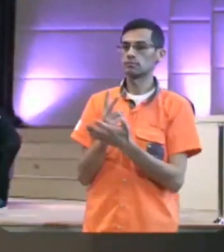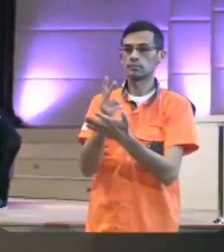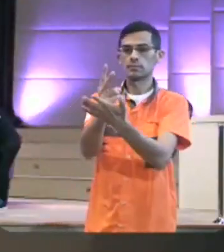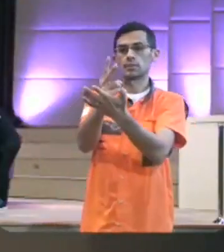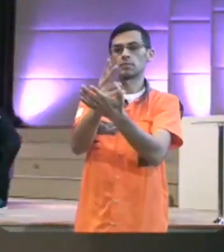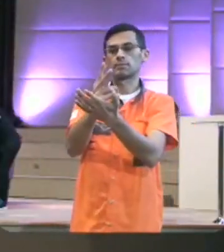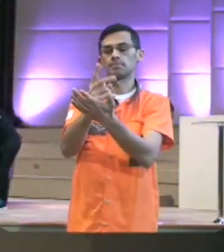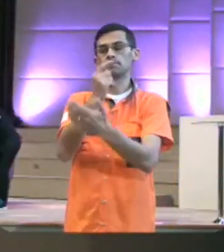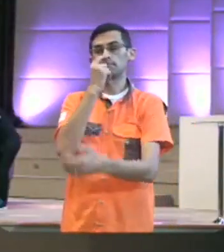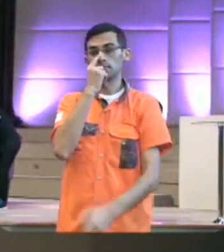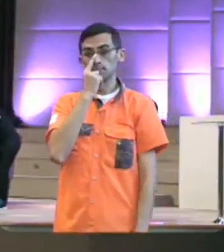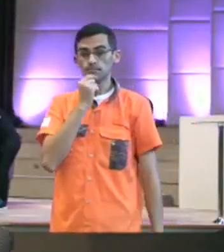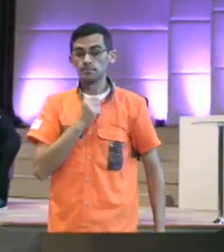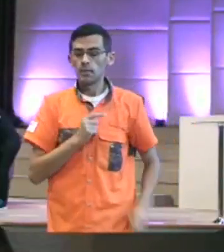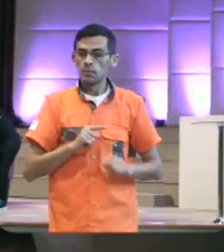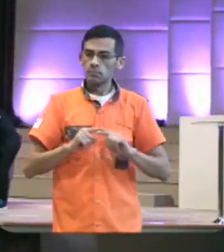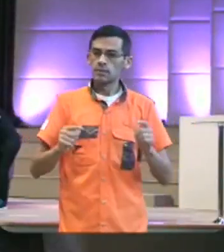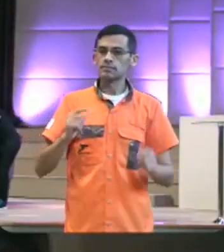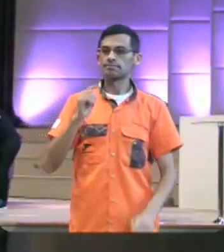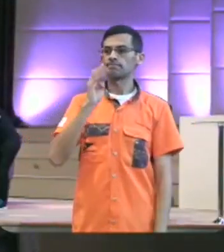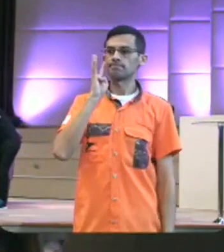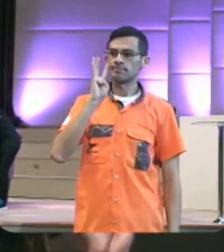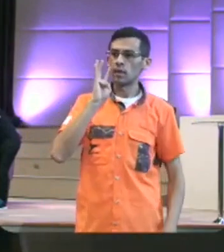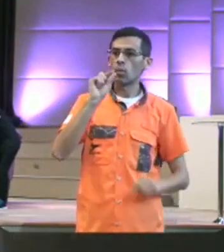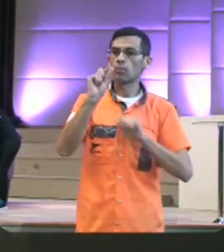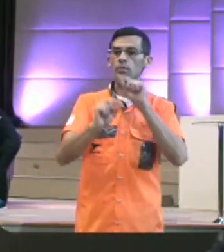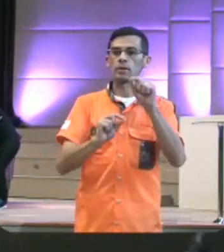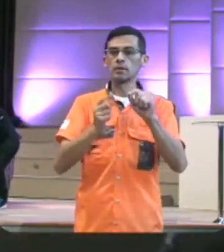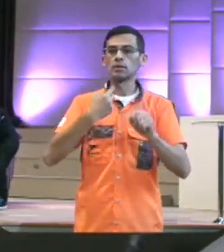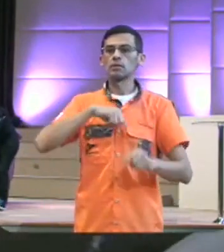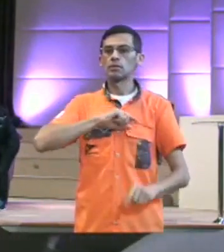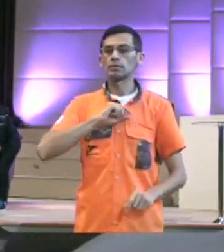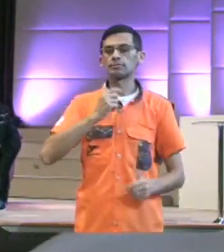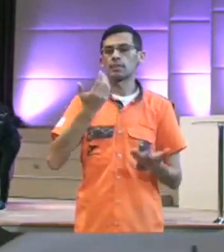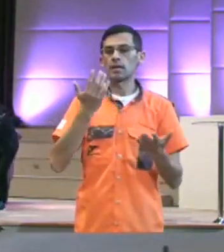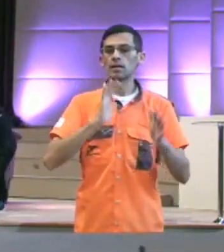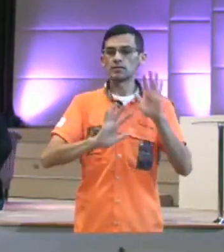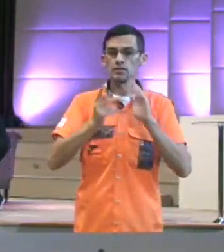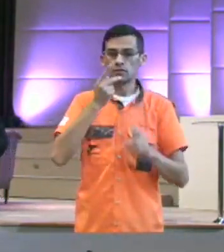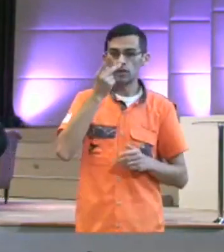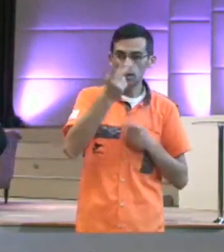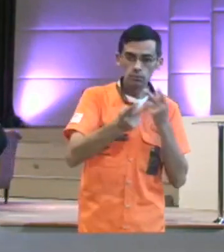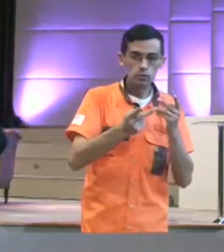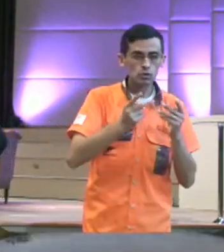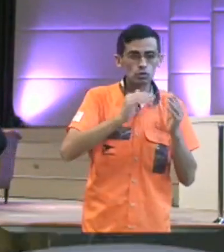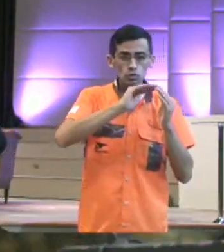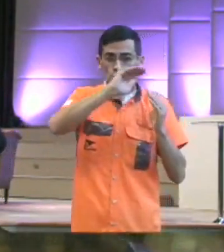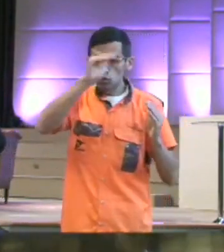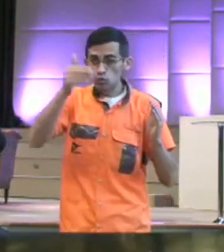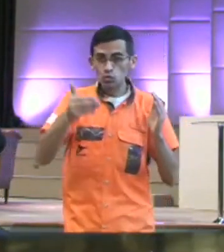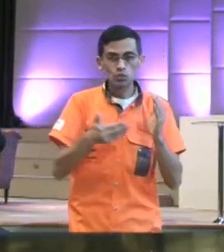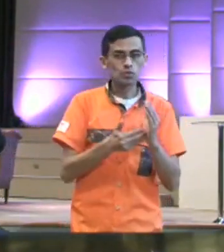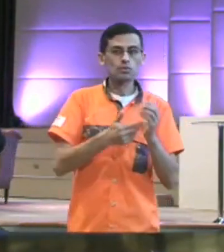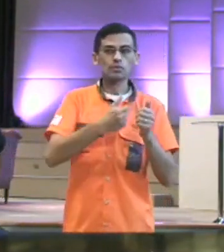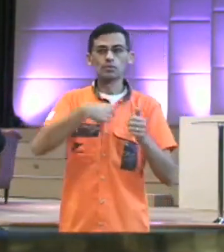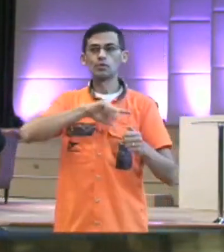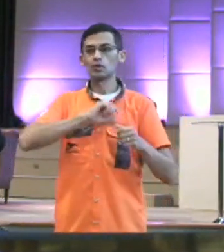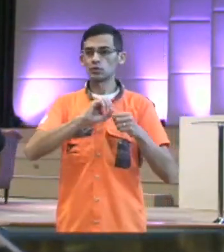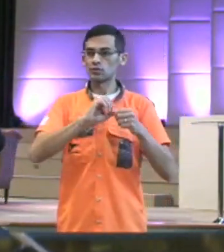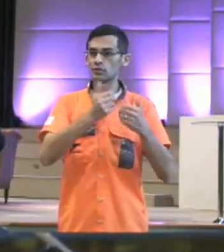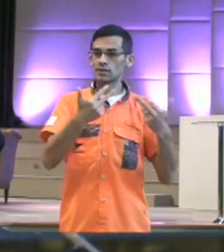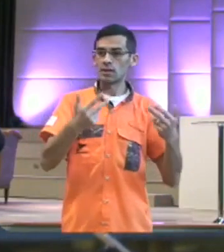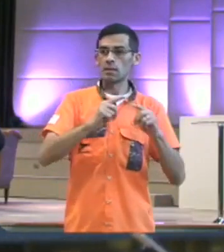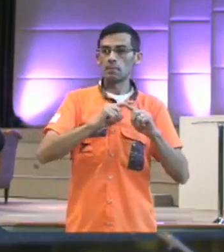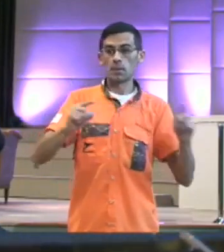estiver. É interessante porque a gente diz, né, que tem solução para tudo na vida, menos para